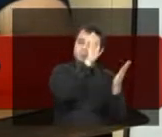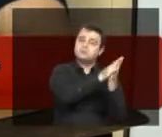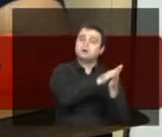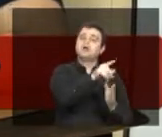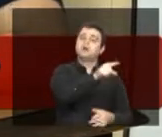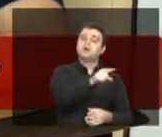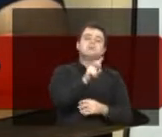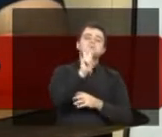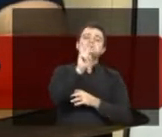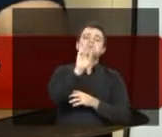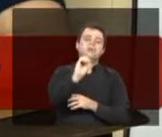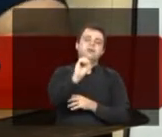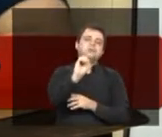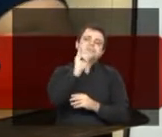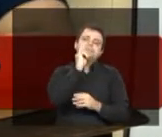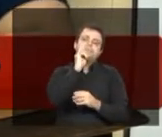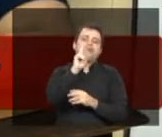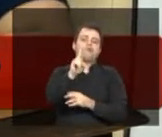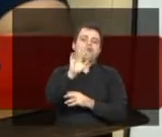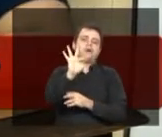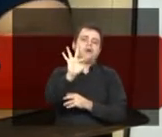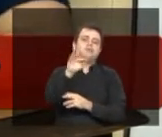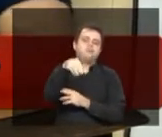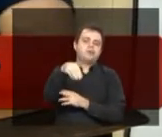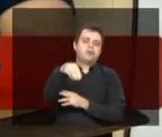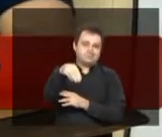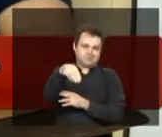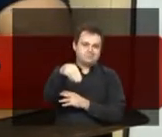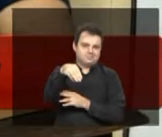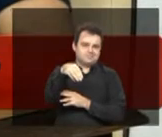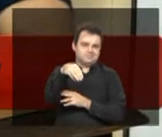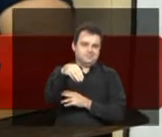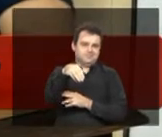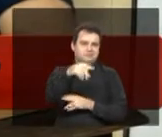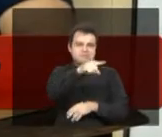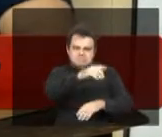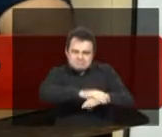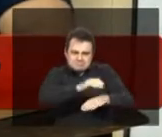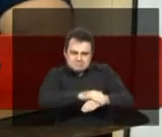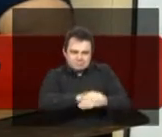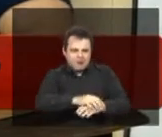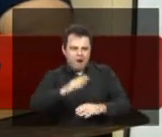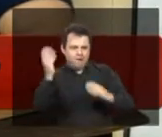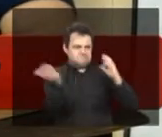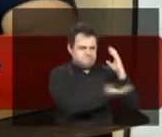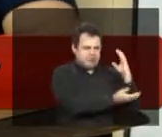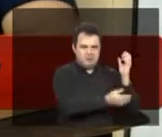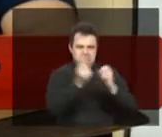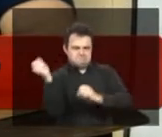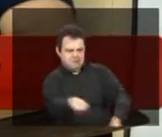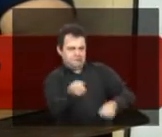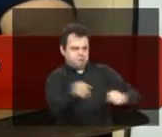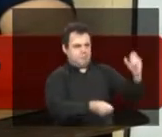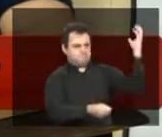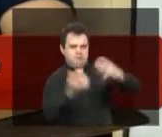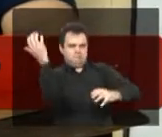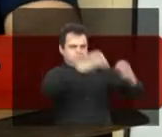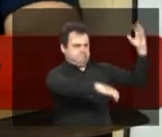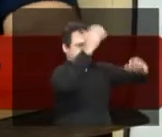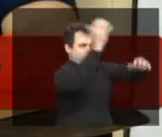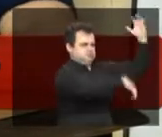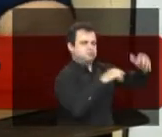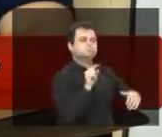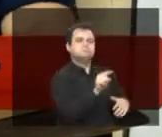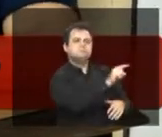em 50 UFMs, um exemplo. E pelo tanto de árvore que ele desmatou, 50 UFMs,